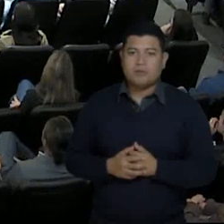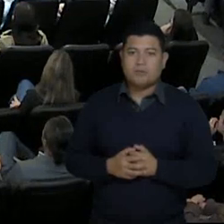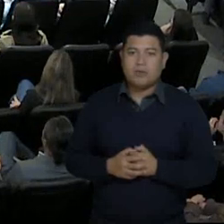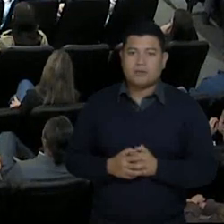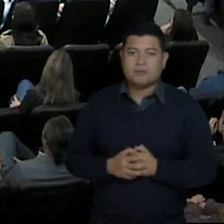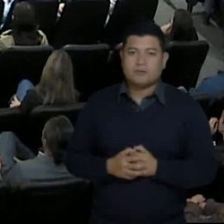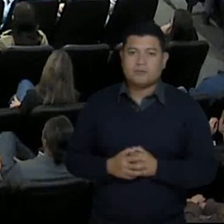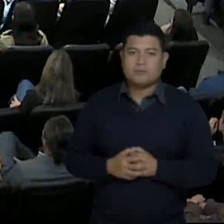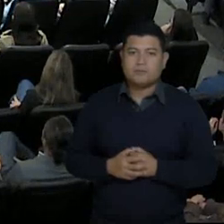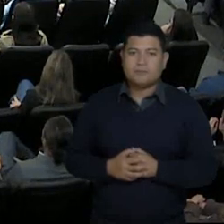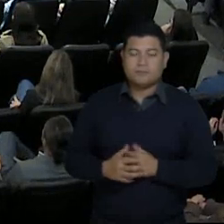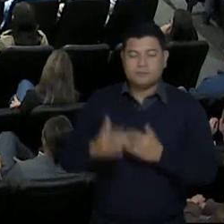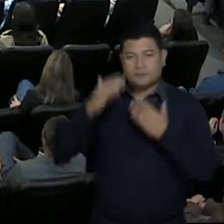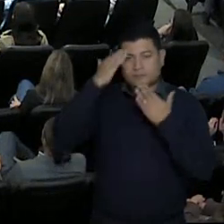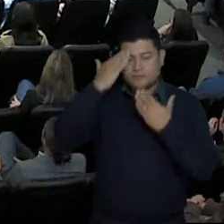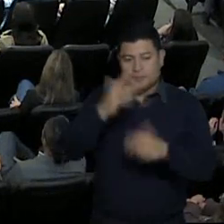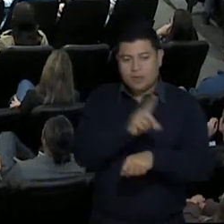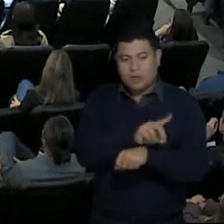Muito obrigado